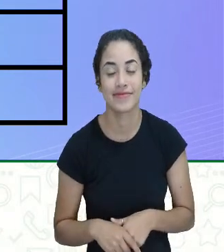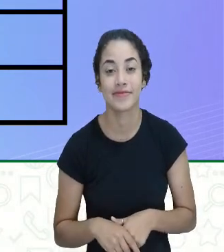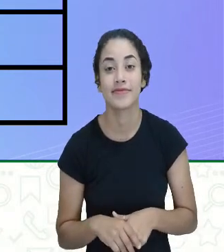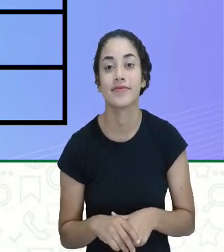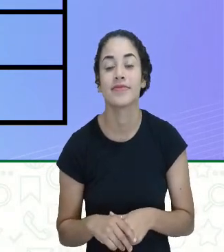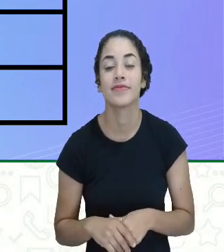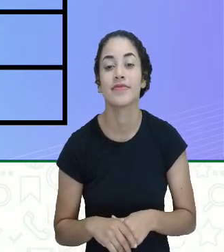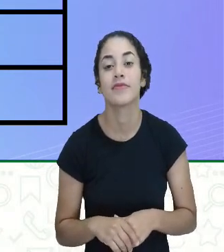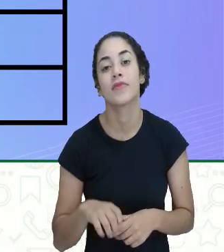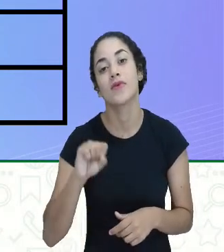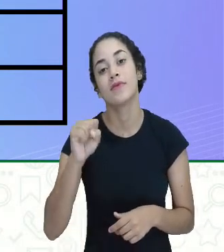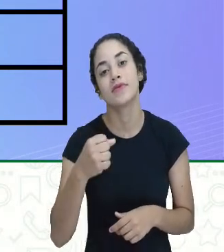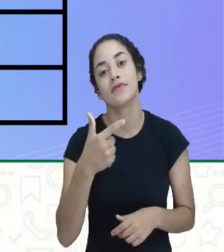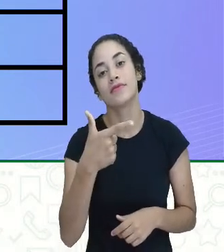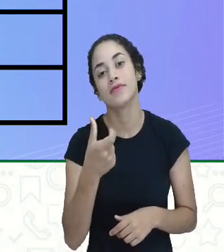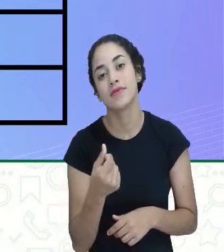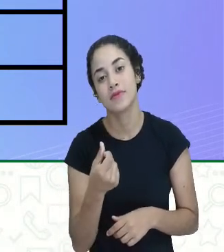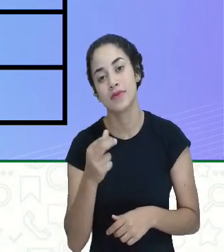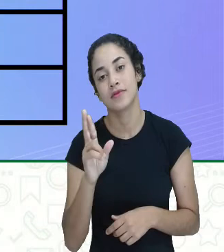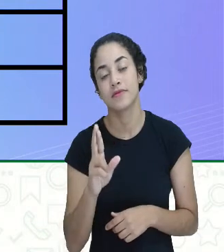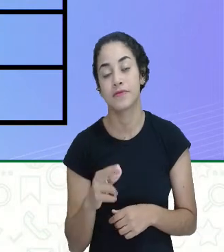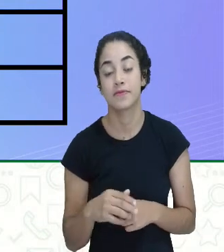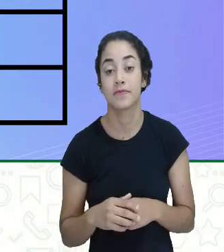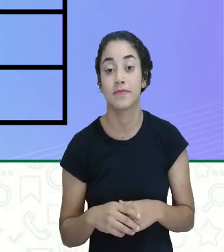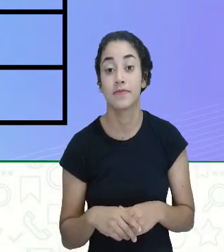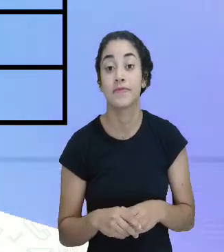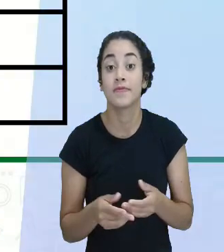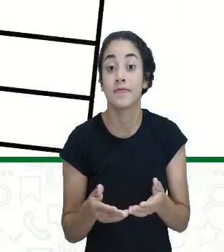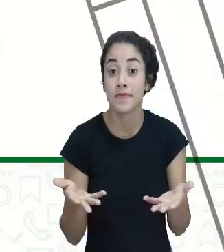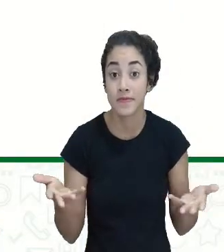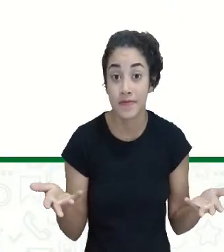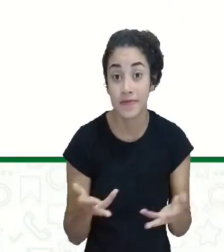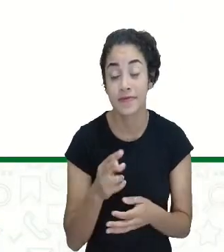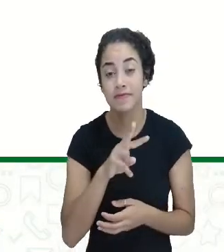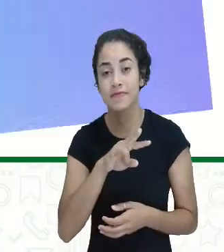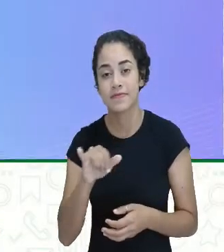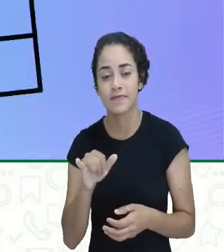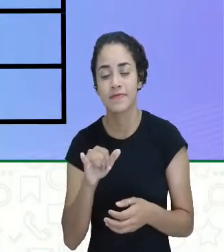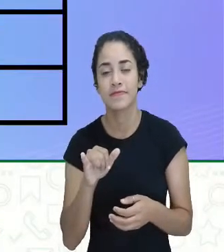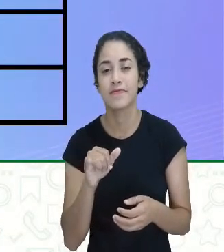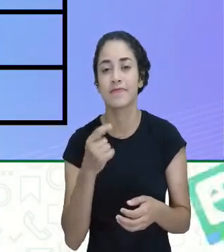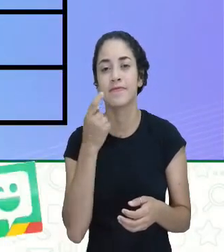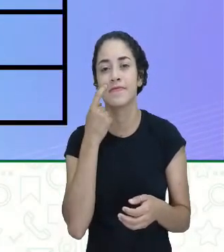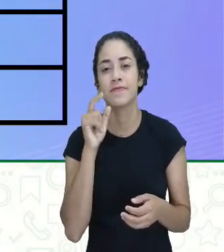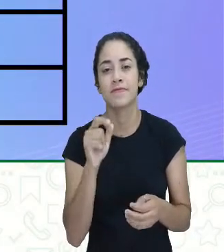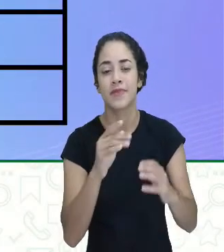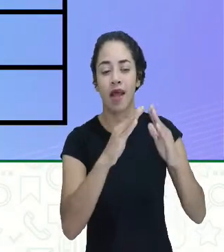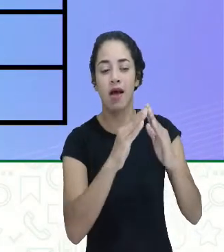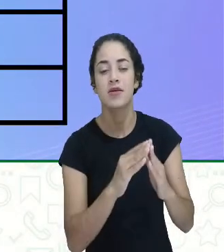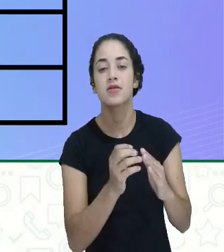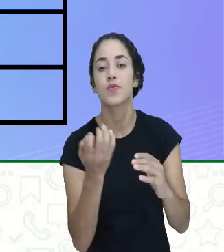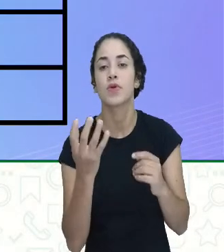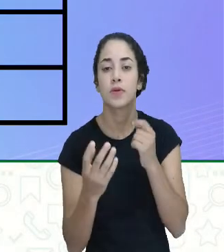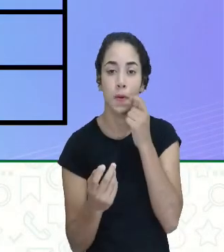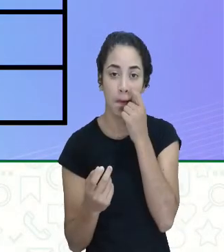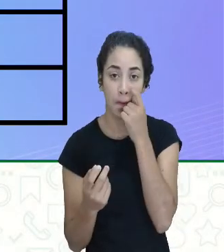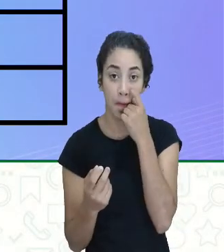R$ 826. E aí nós vamos ver a moradia. quanto será?